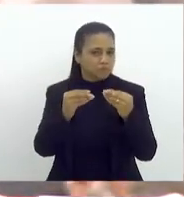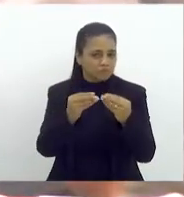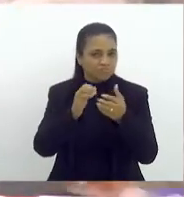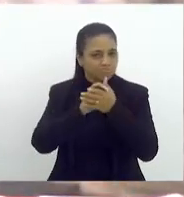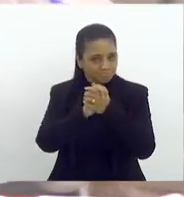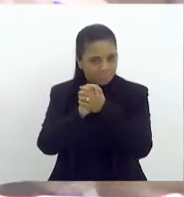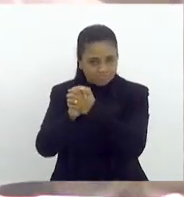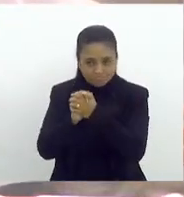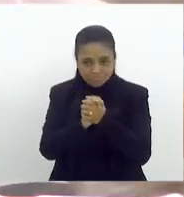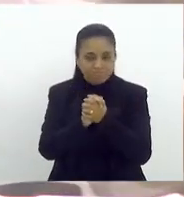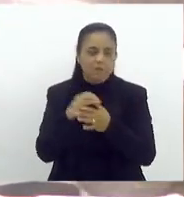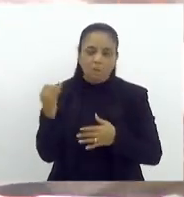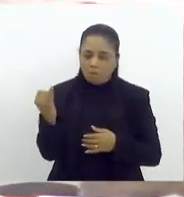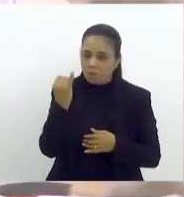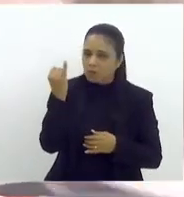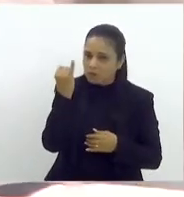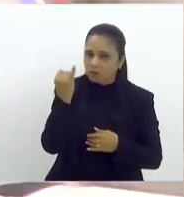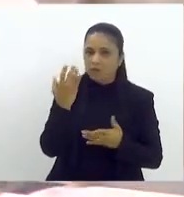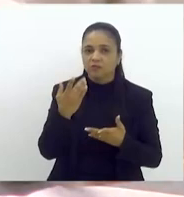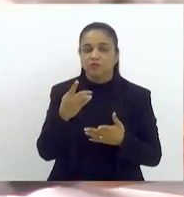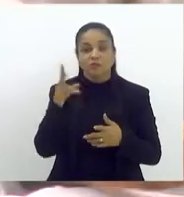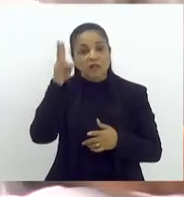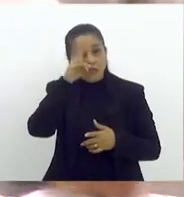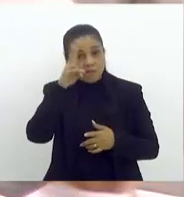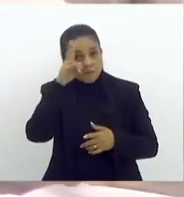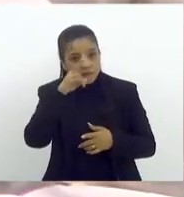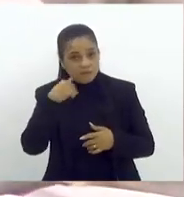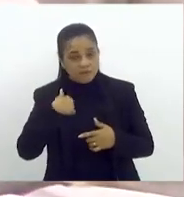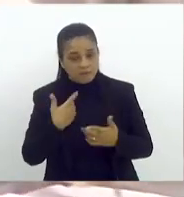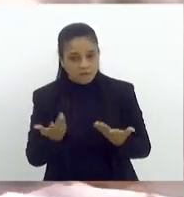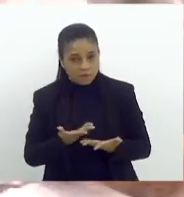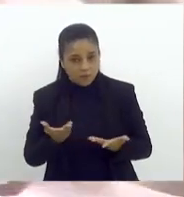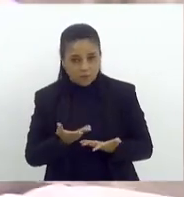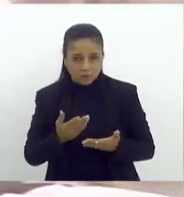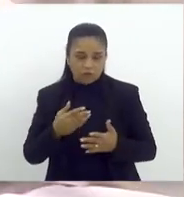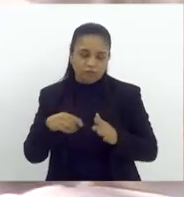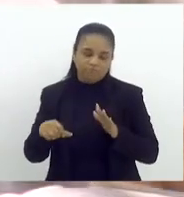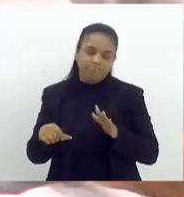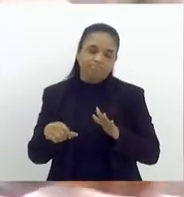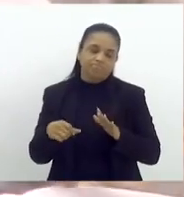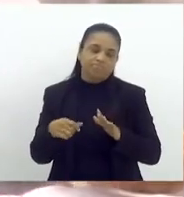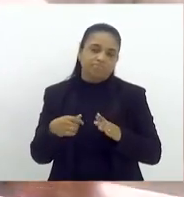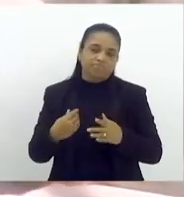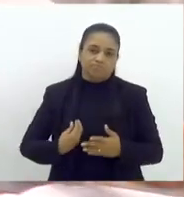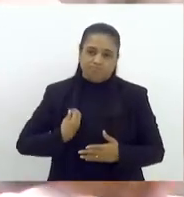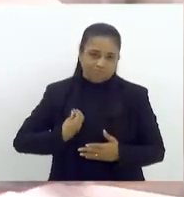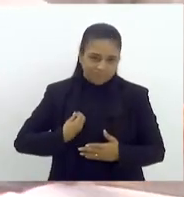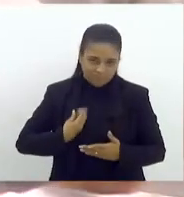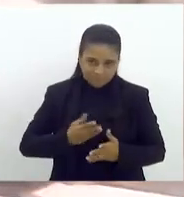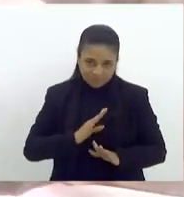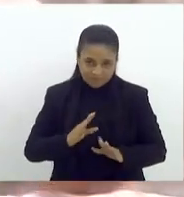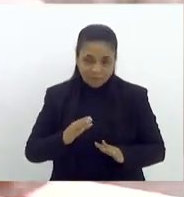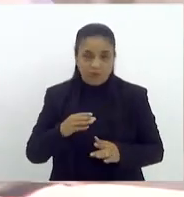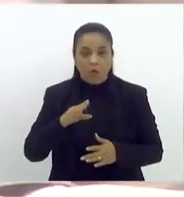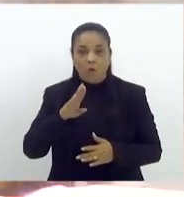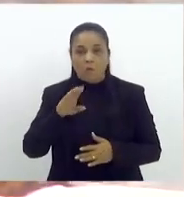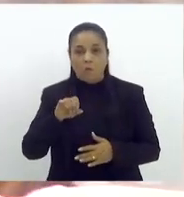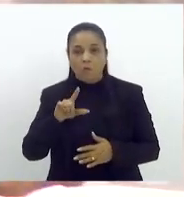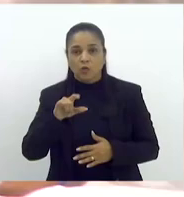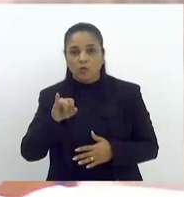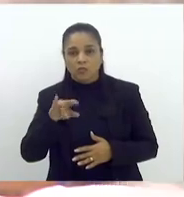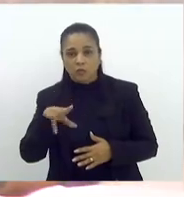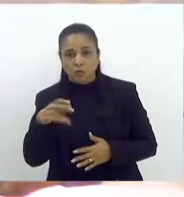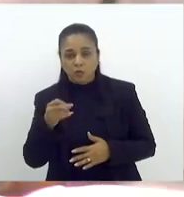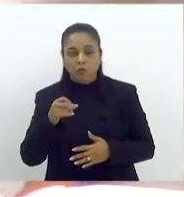e agora em lembranças dos meus que não estão mais aqui presentes entre nós eu faço um salve o bolinho de boy de